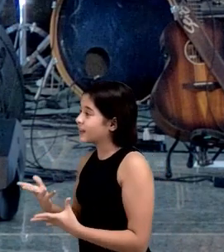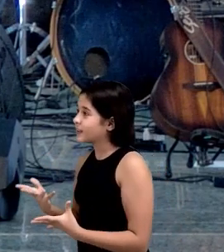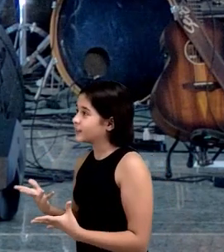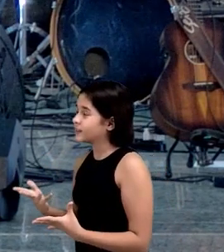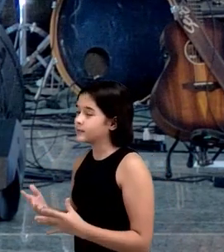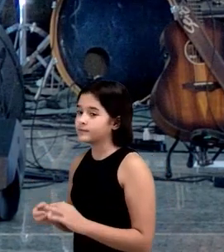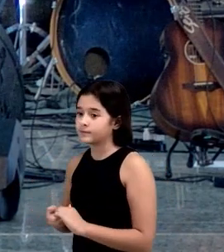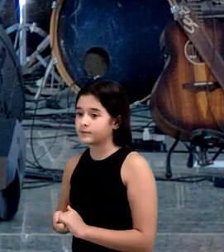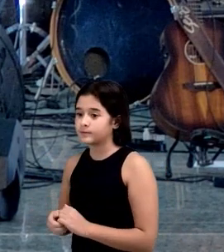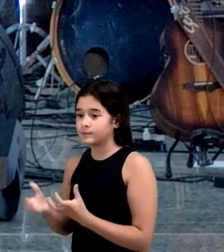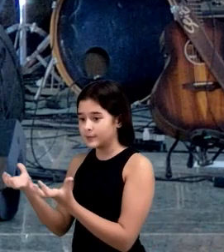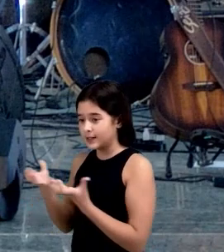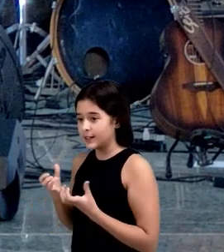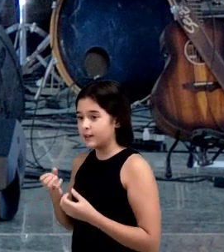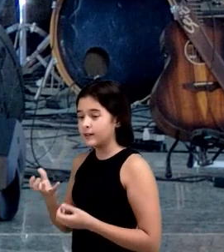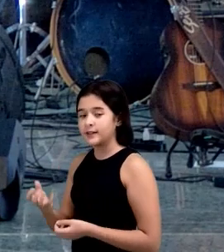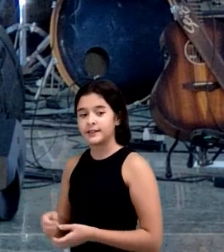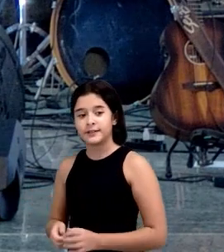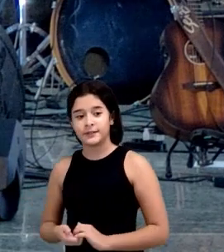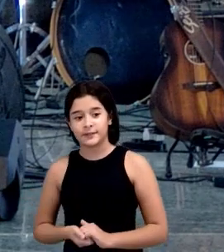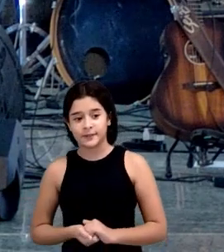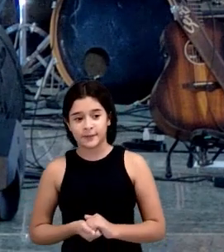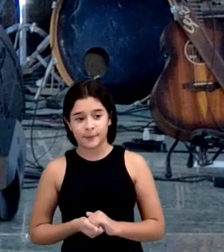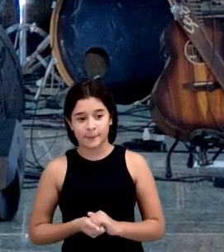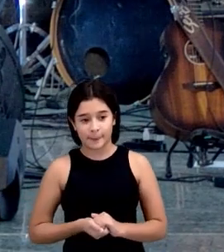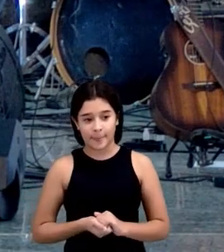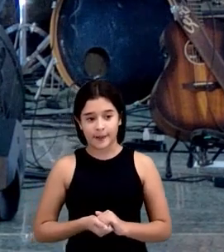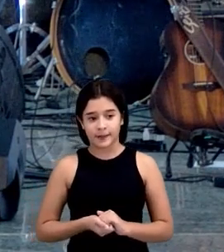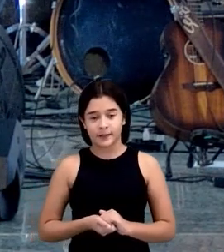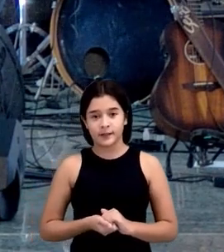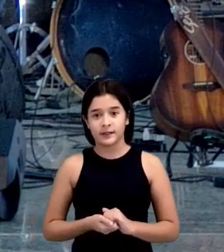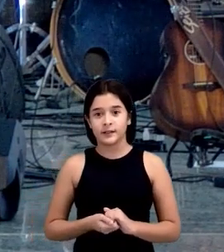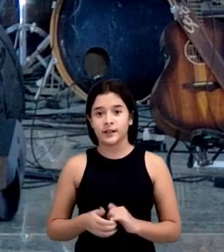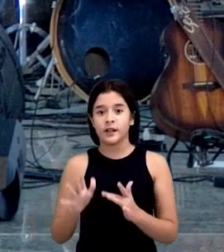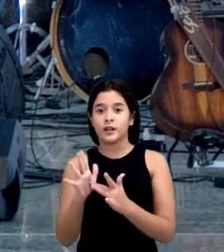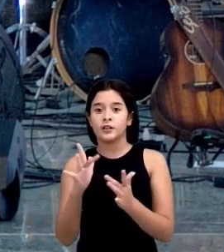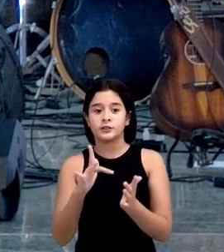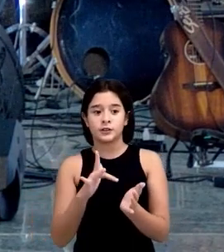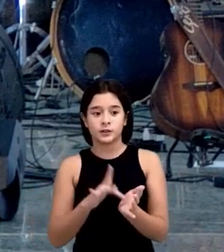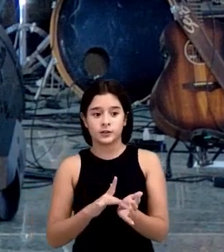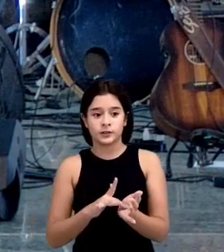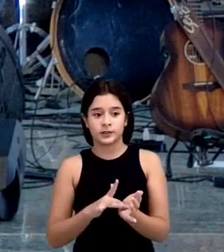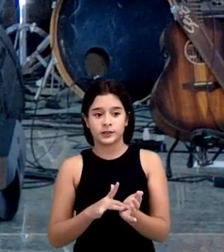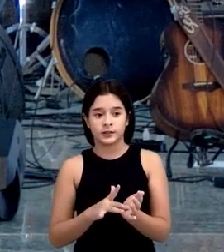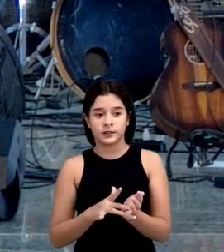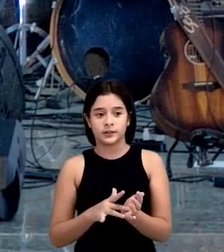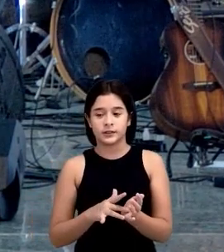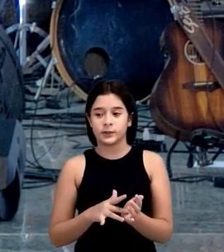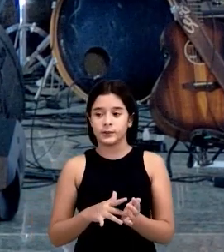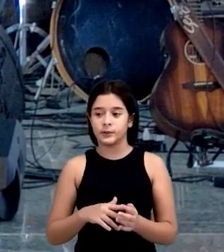E aí Jesus entra no segundo elemento, que tem a ver com a